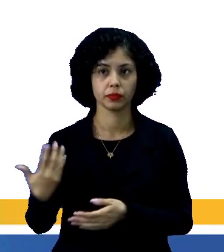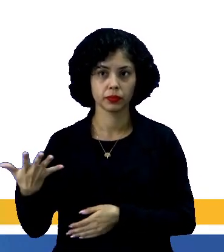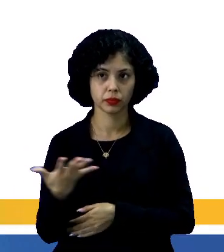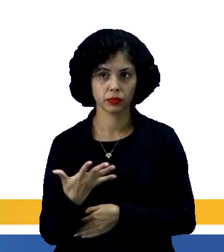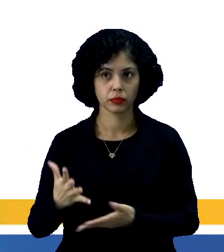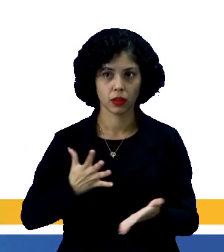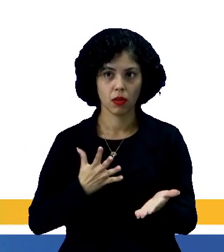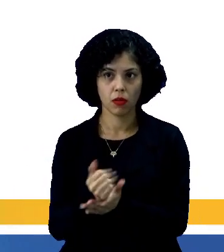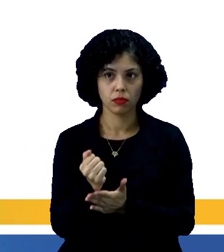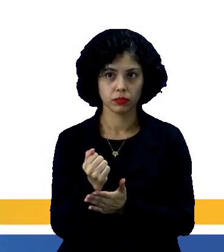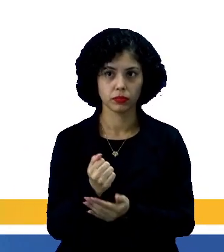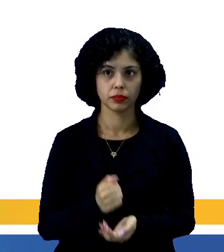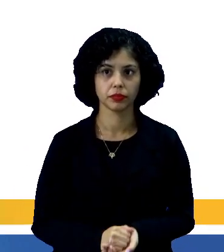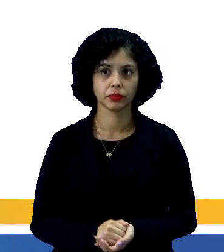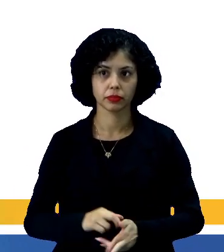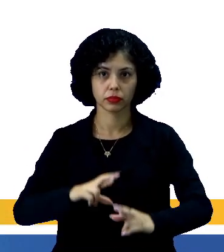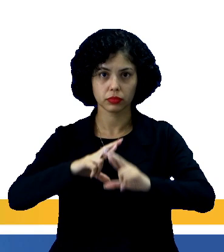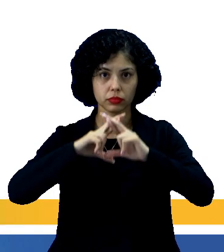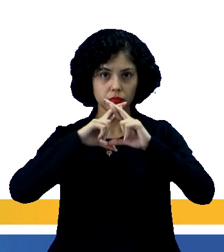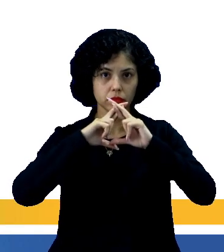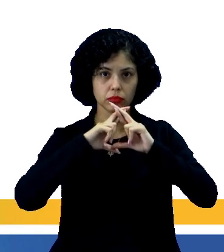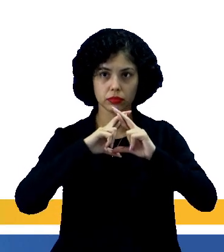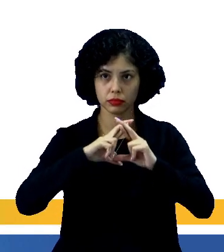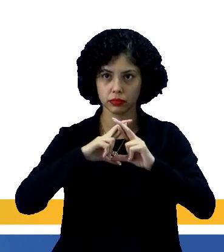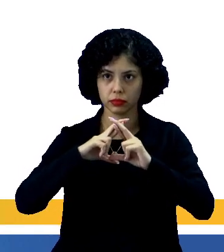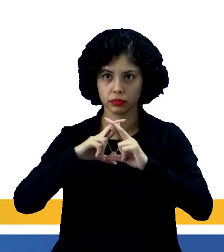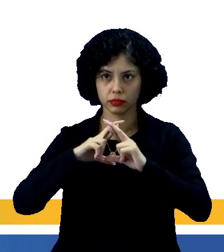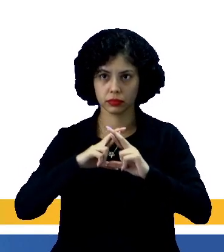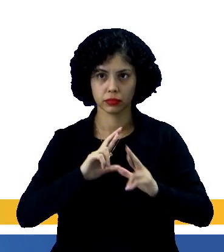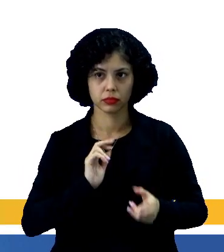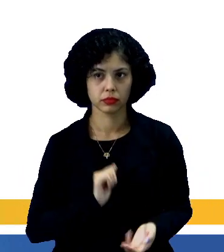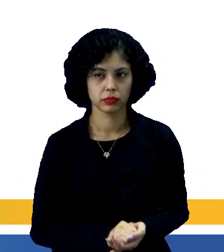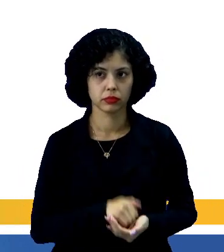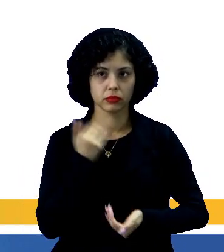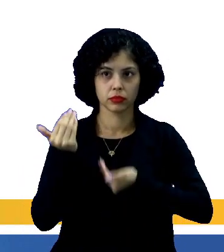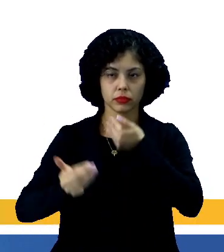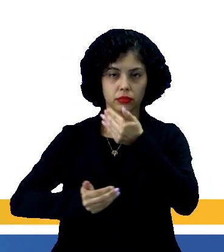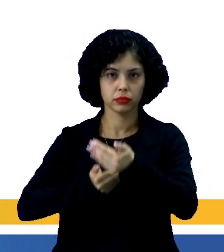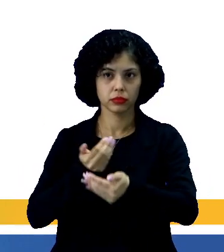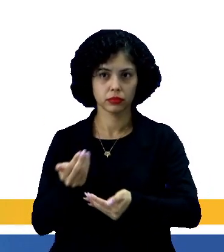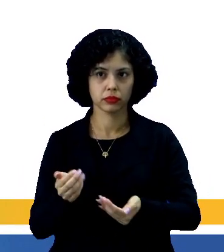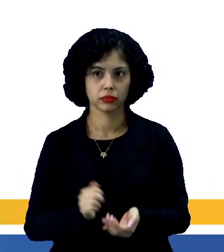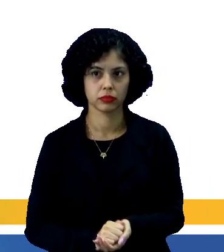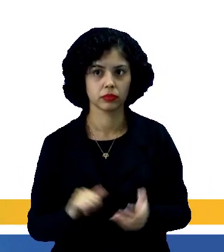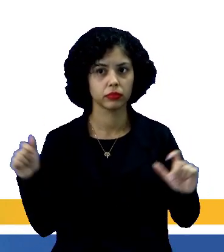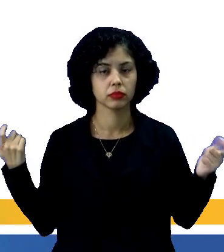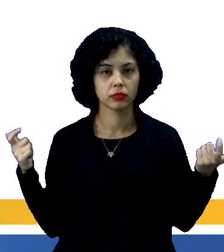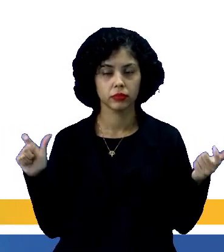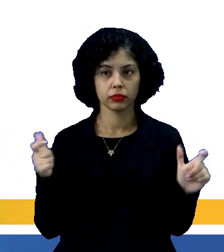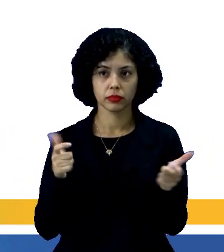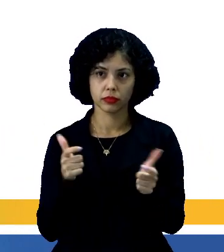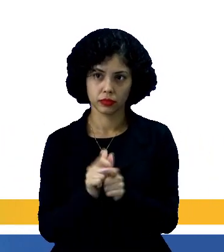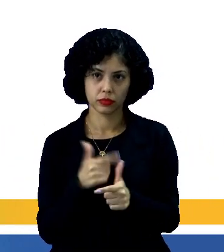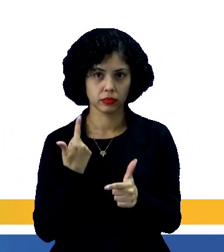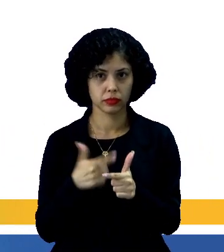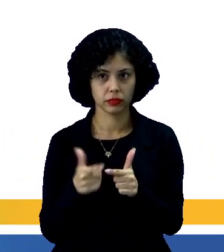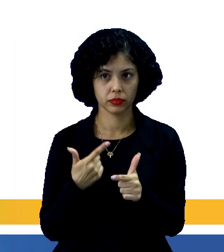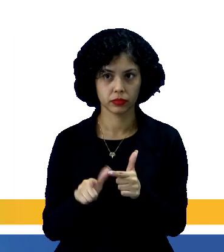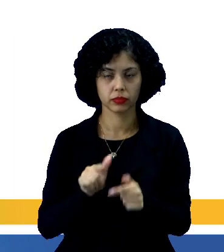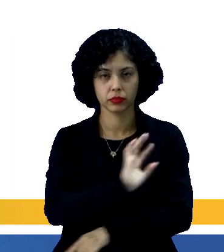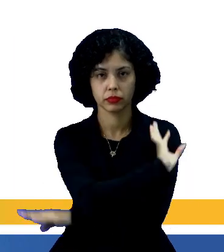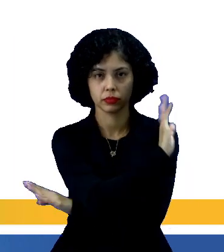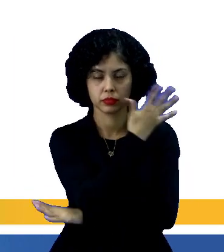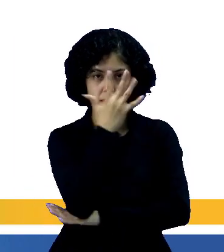social baseado na busca por mecanismos sustentáveis de desenvolvimento que